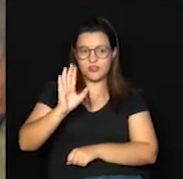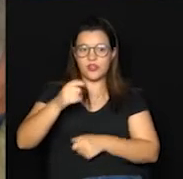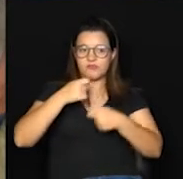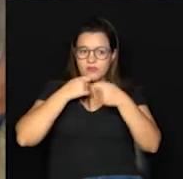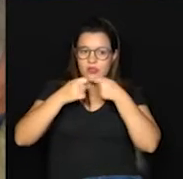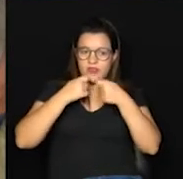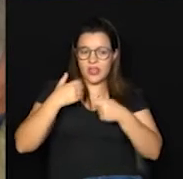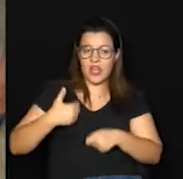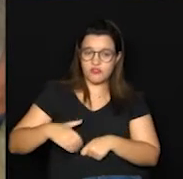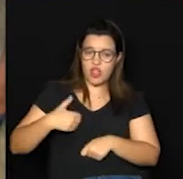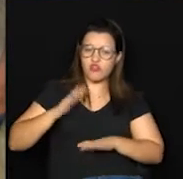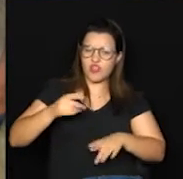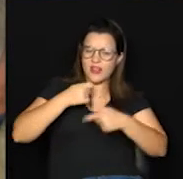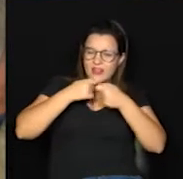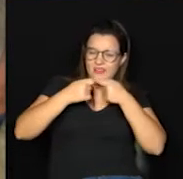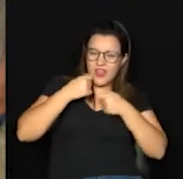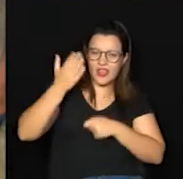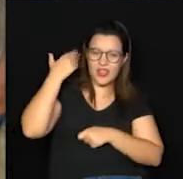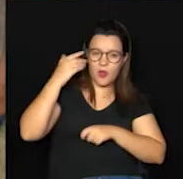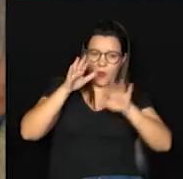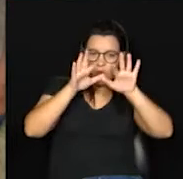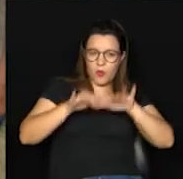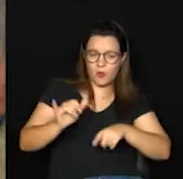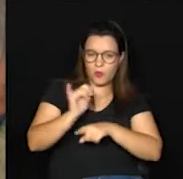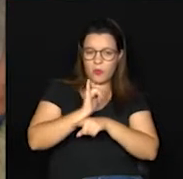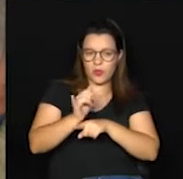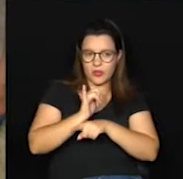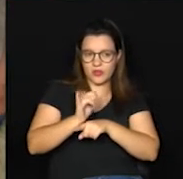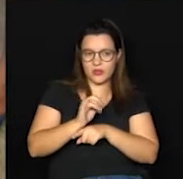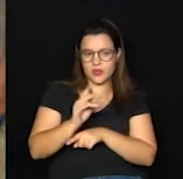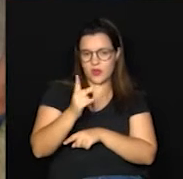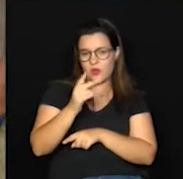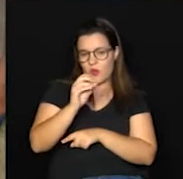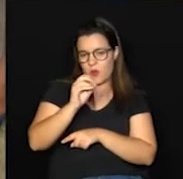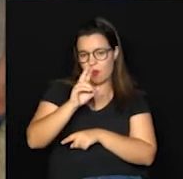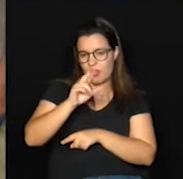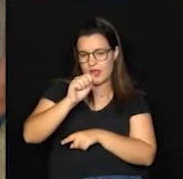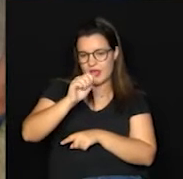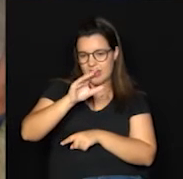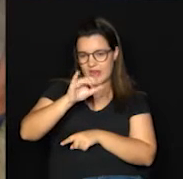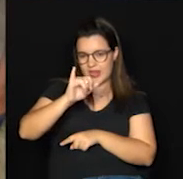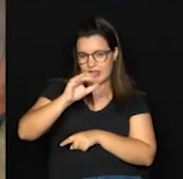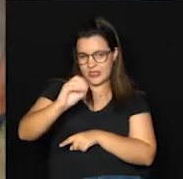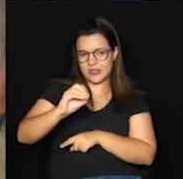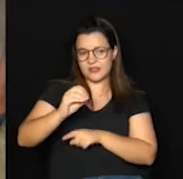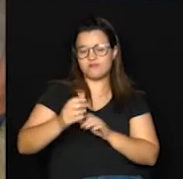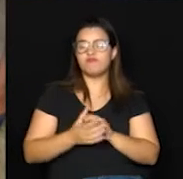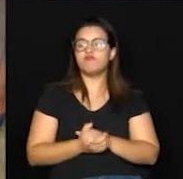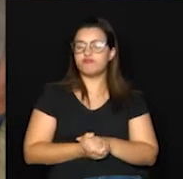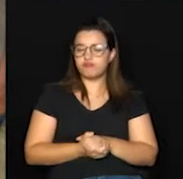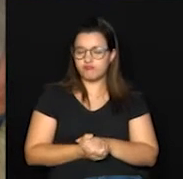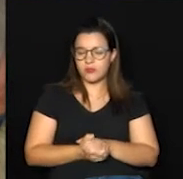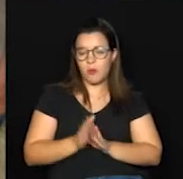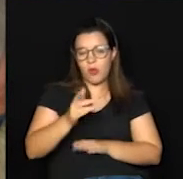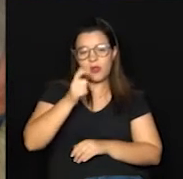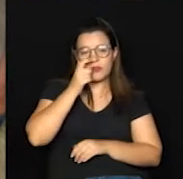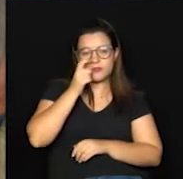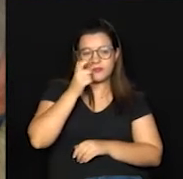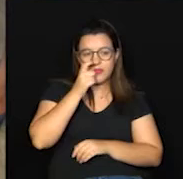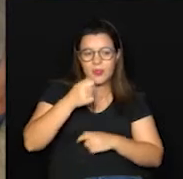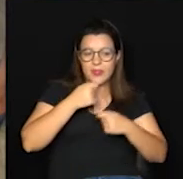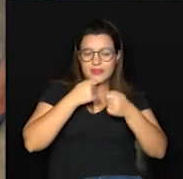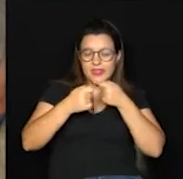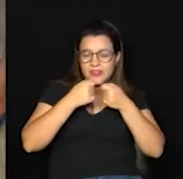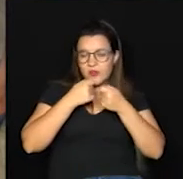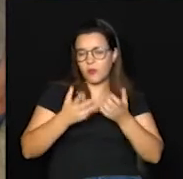Esportes. Quem quiser conferir é só digitar no youtube.com Horácio de Leo Mais Esportes com sinal. Você pode conferir, é uma